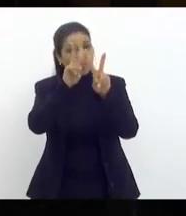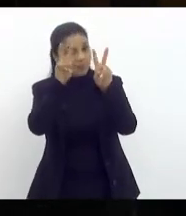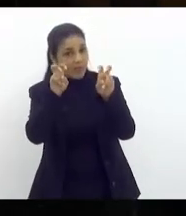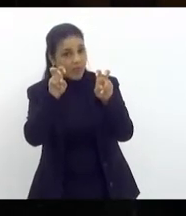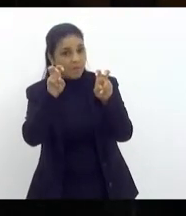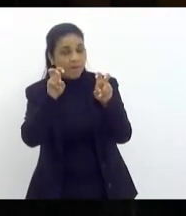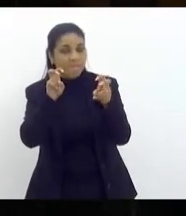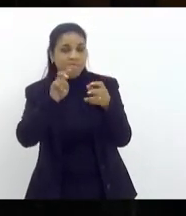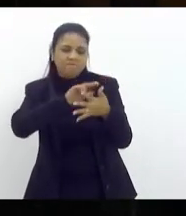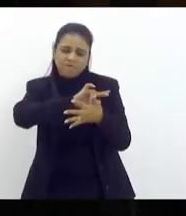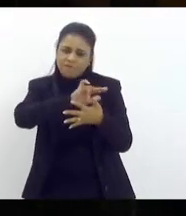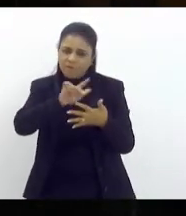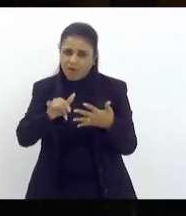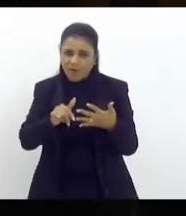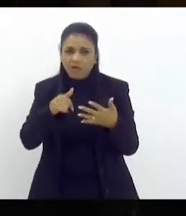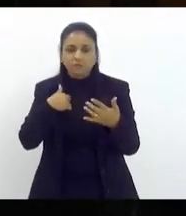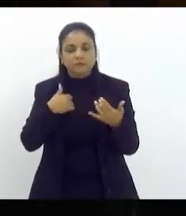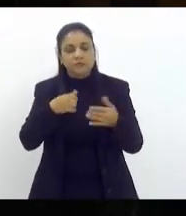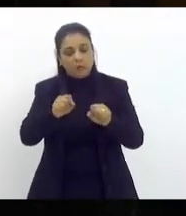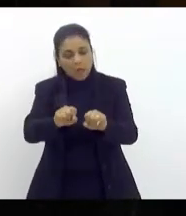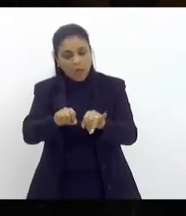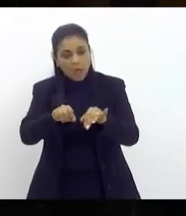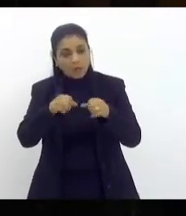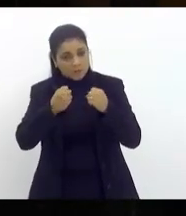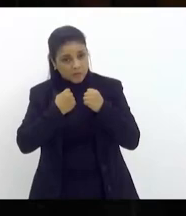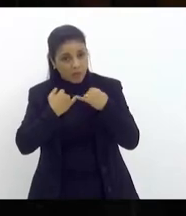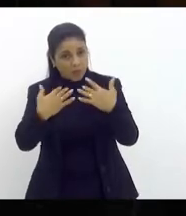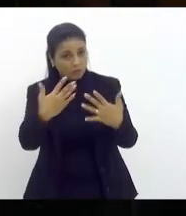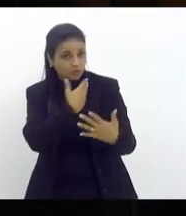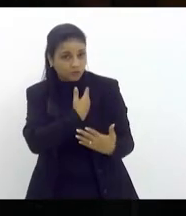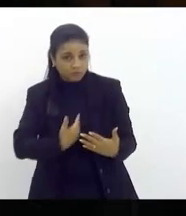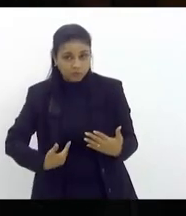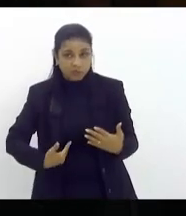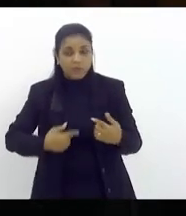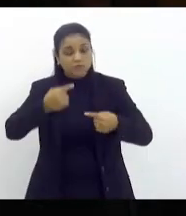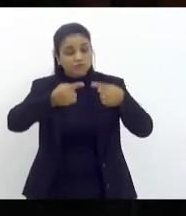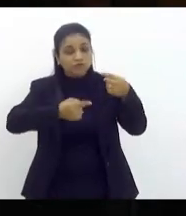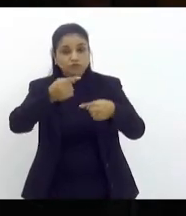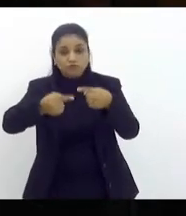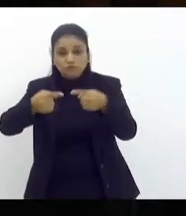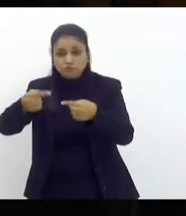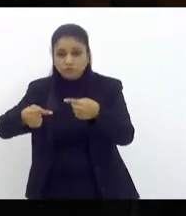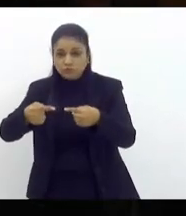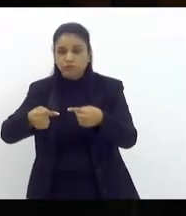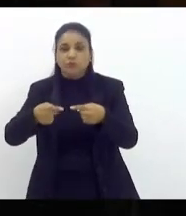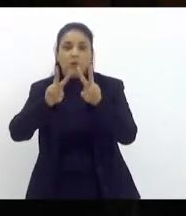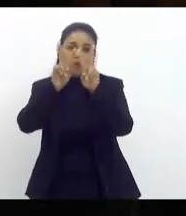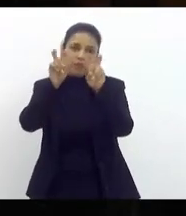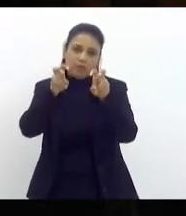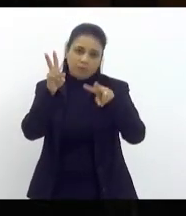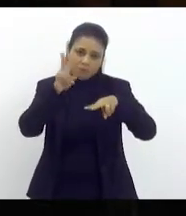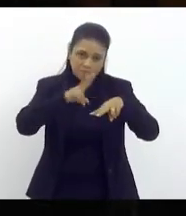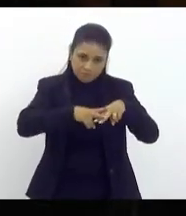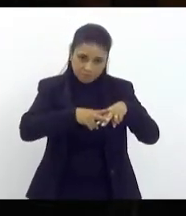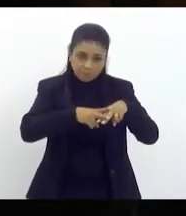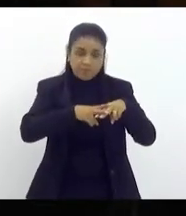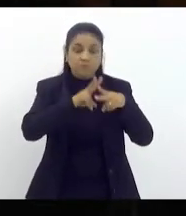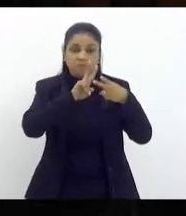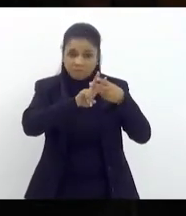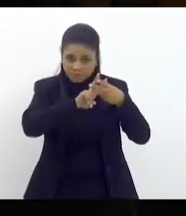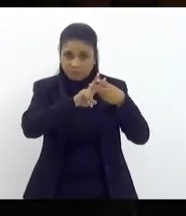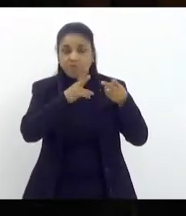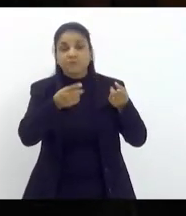foram levantados Na audiência pública com relação ao sistema prisional que hoje senhora Presidente